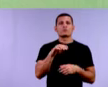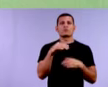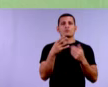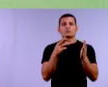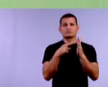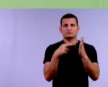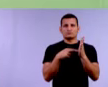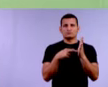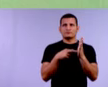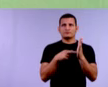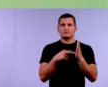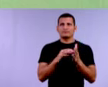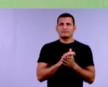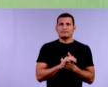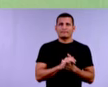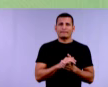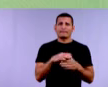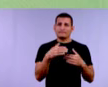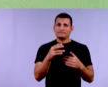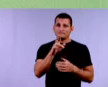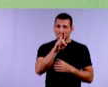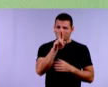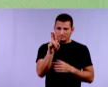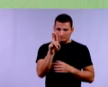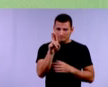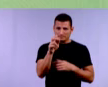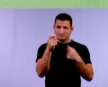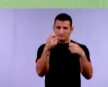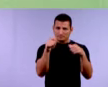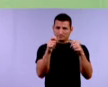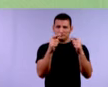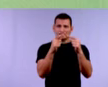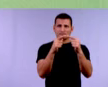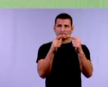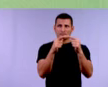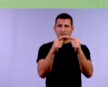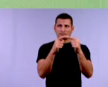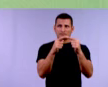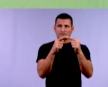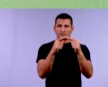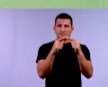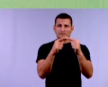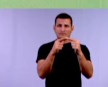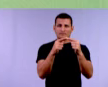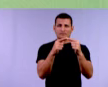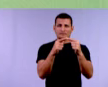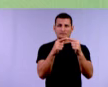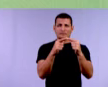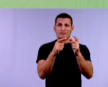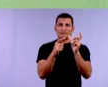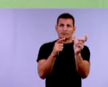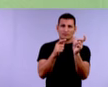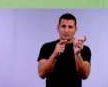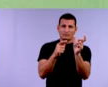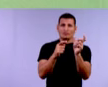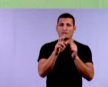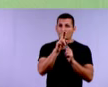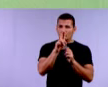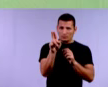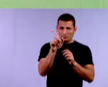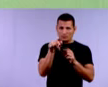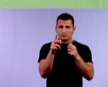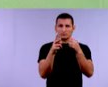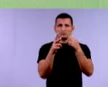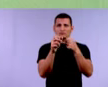pessoal, o nome tem que concordar com os seus modificadores. O nome é o substantivo. E o que